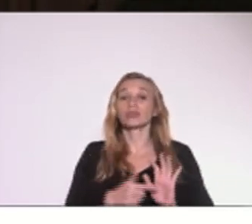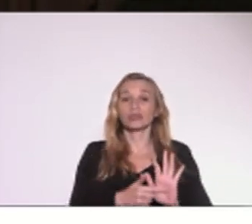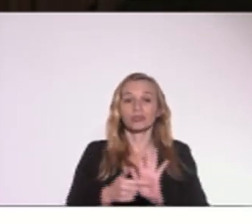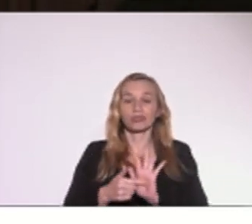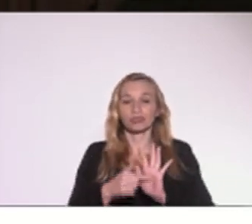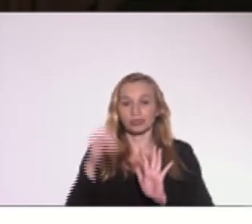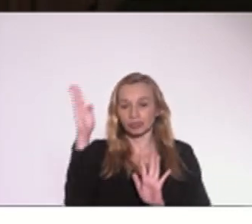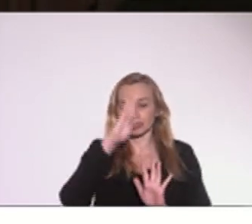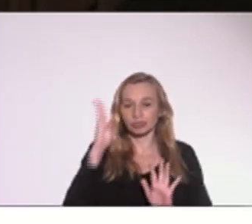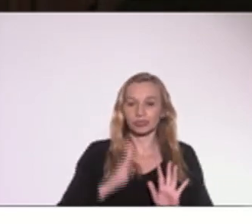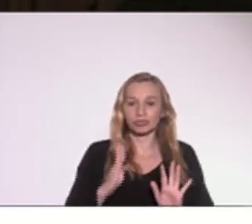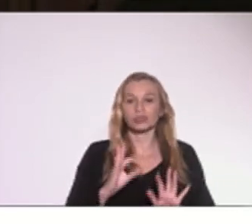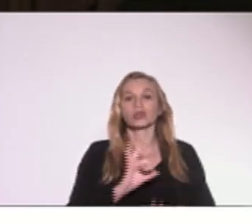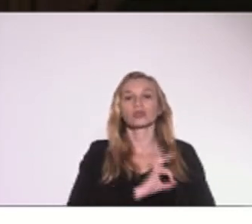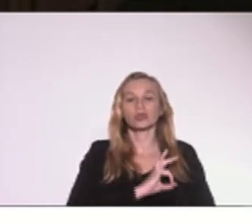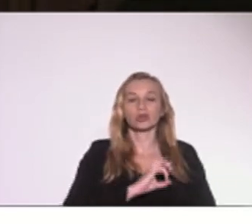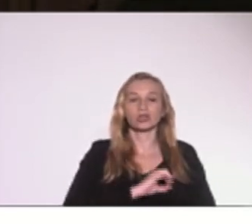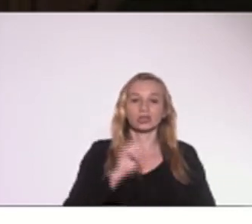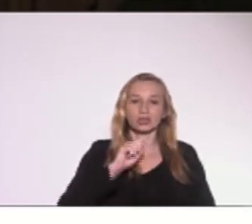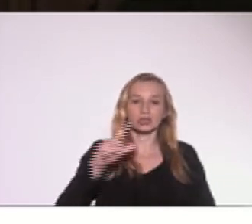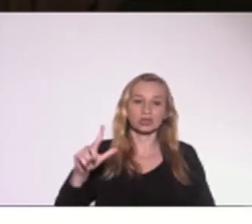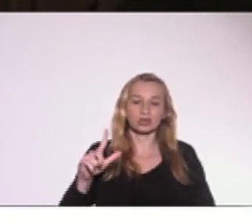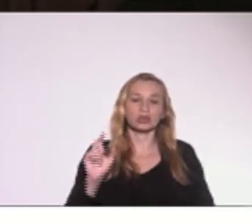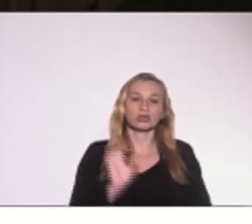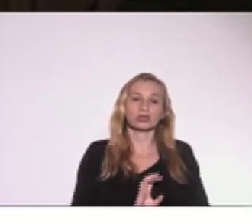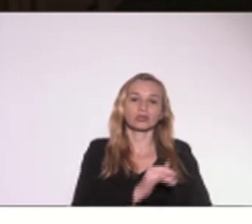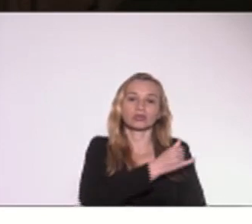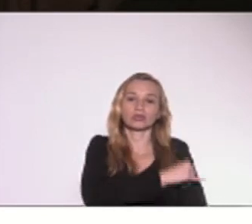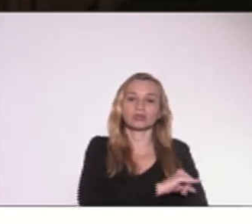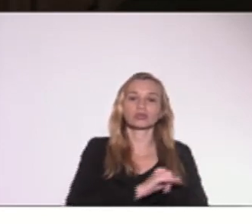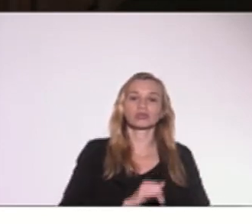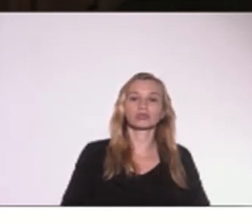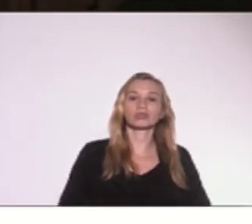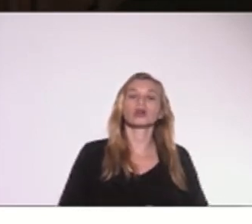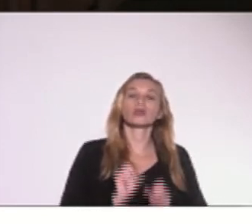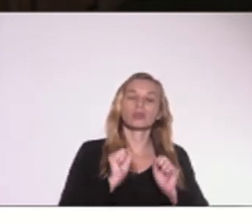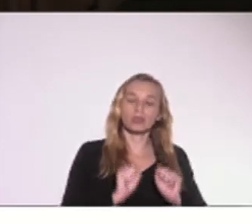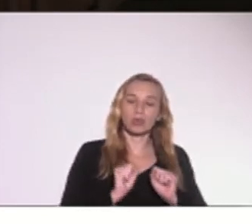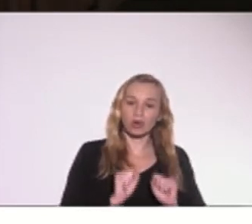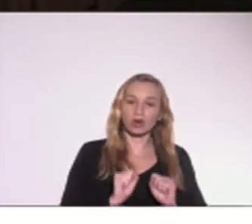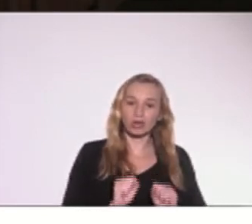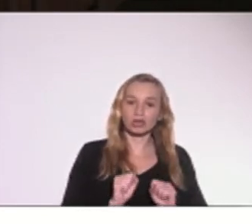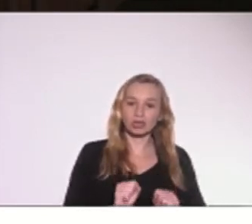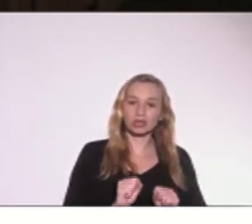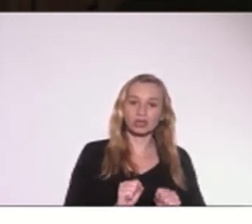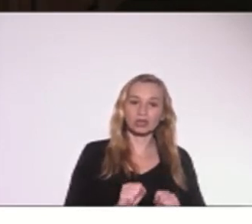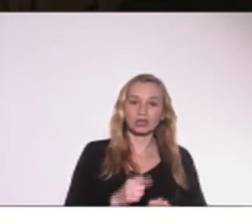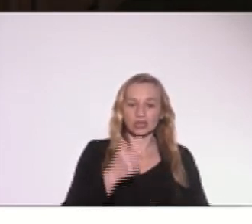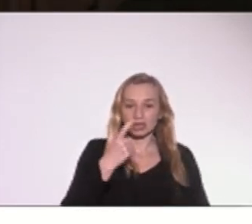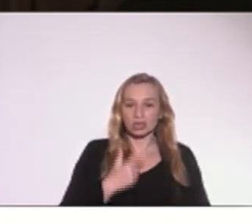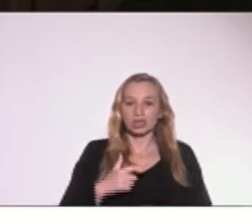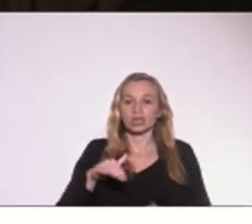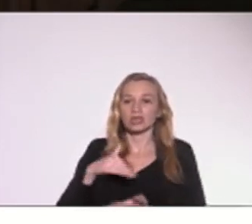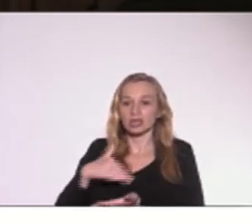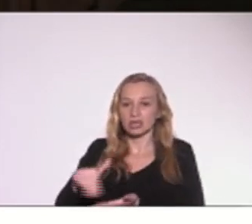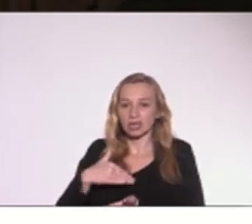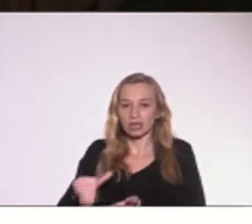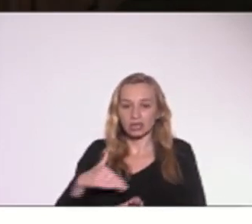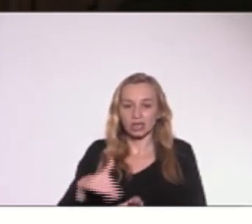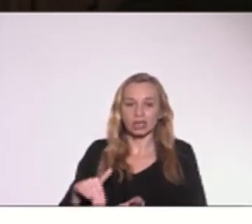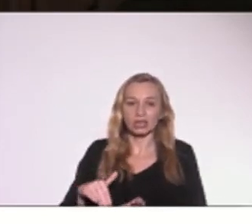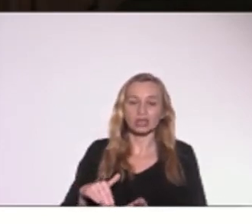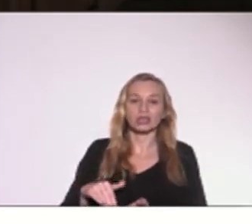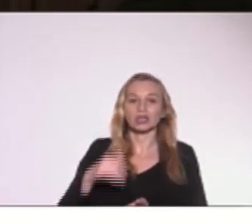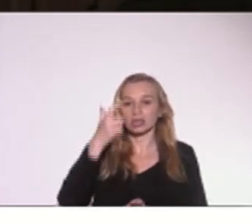Brasil que a Polícia Civil do Estado do Rio de Janeiro pode ser secretaria, pode ser independente e